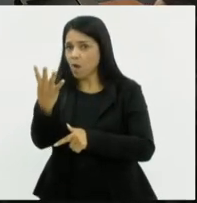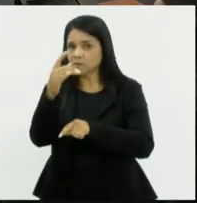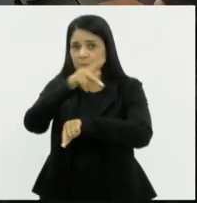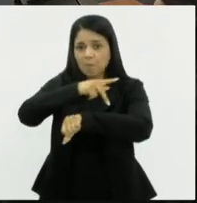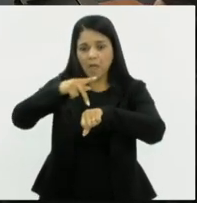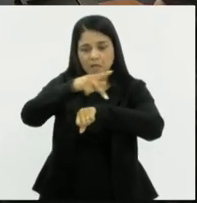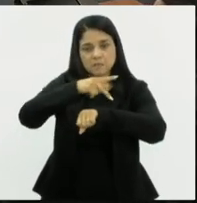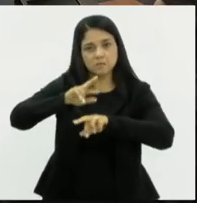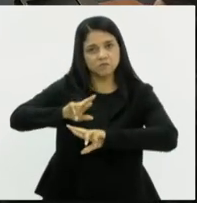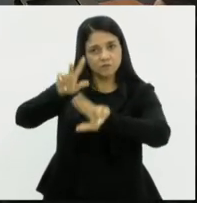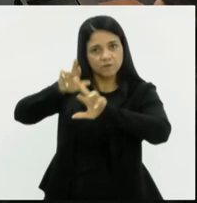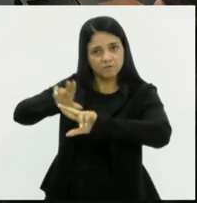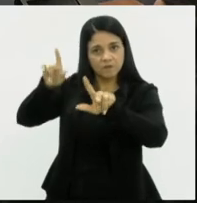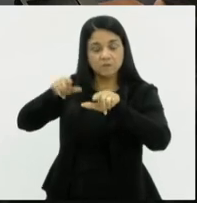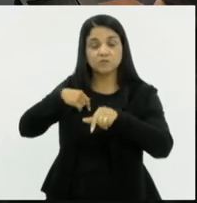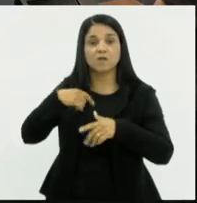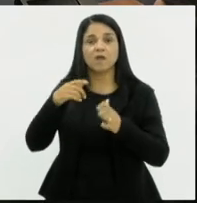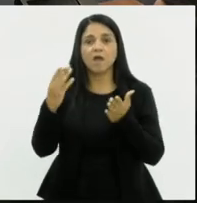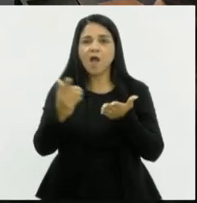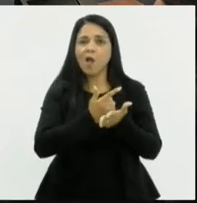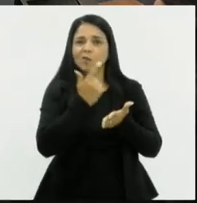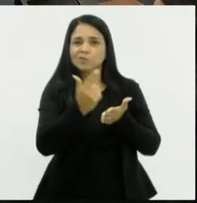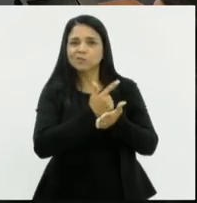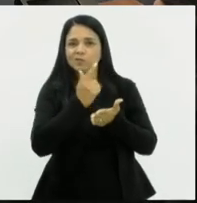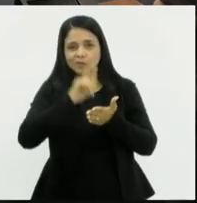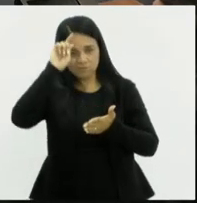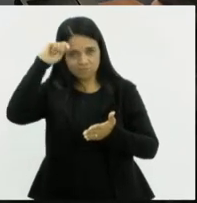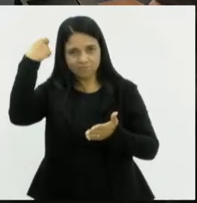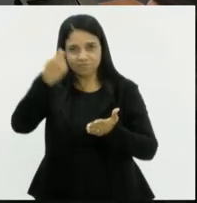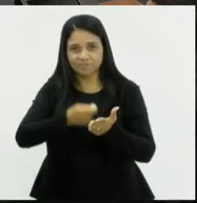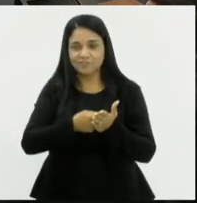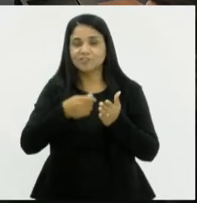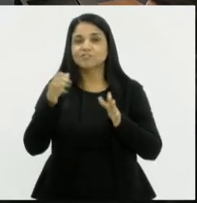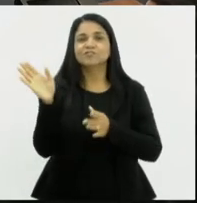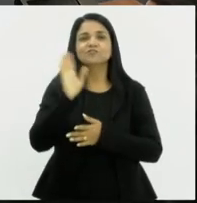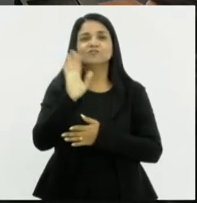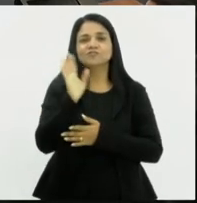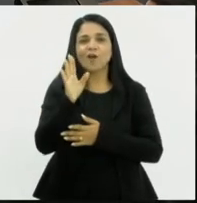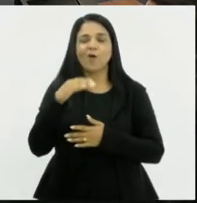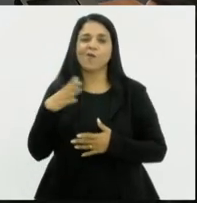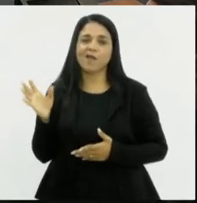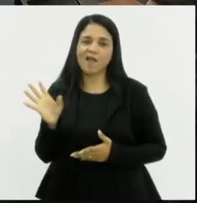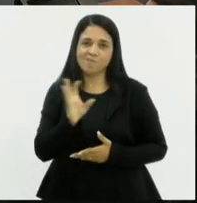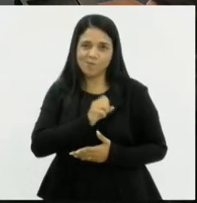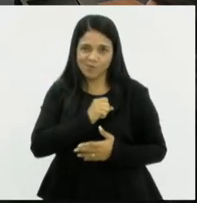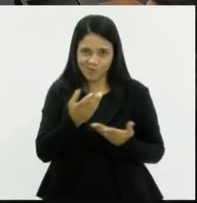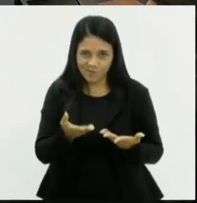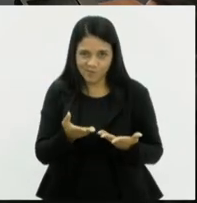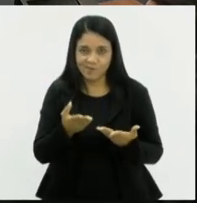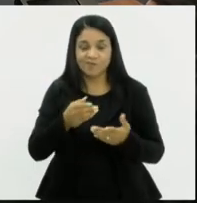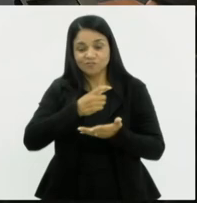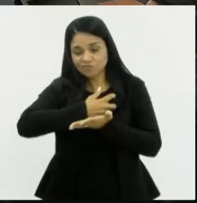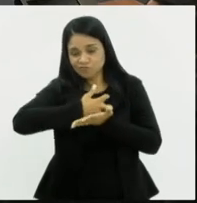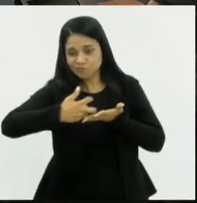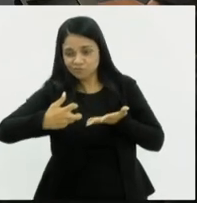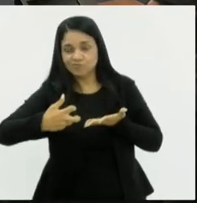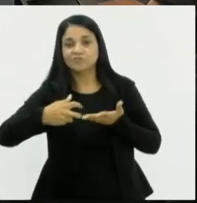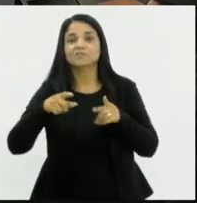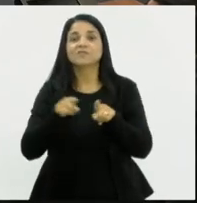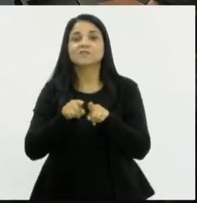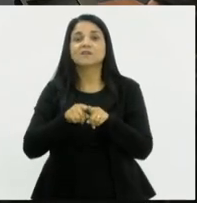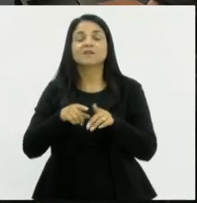diferentes. Coautora do livro Tchau, Querida, Diário do Impeachment. Atualmente, escreve um livro